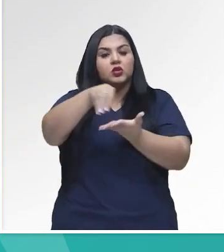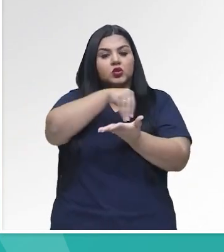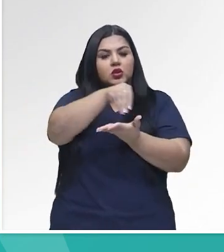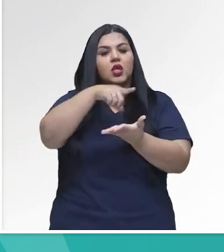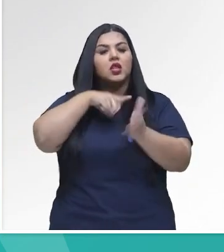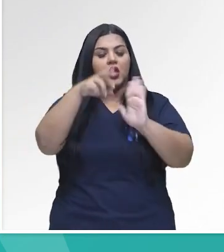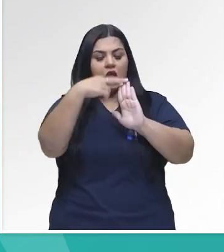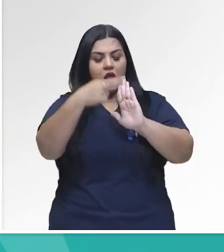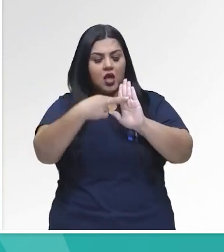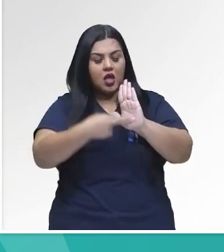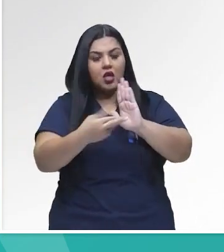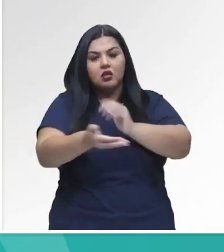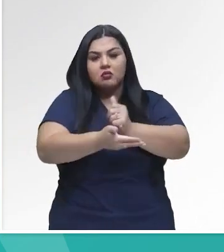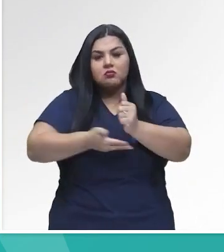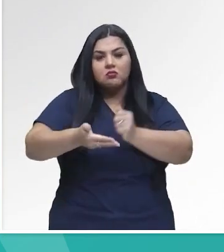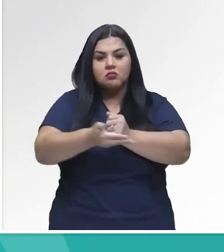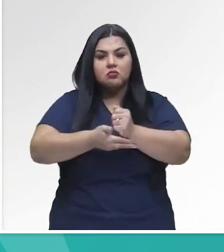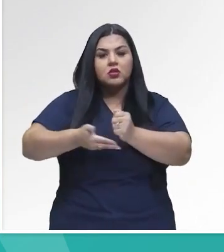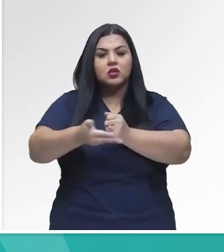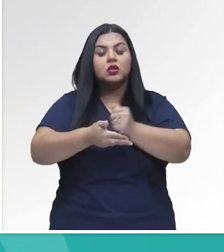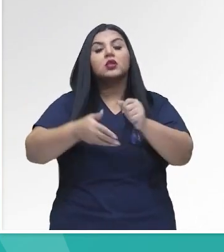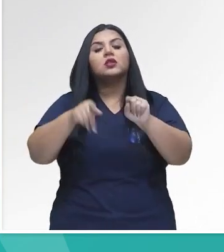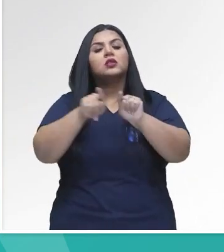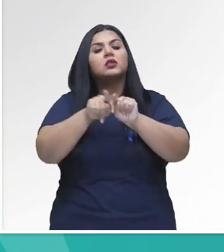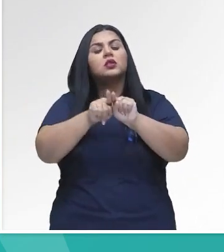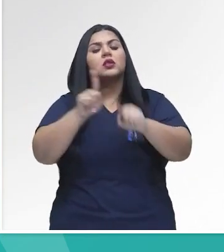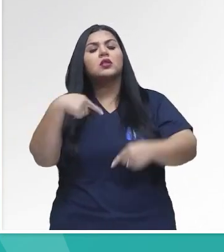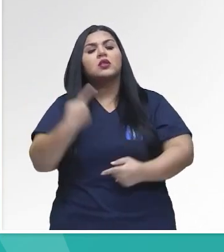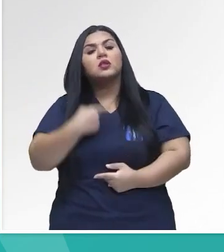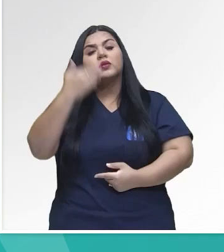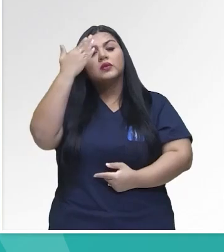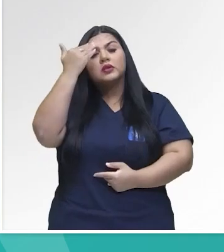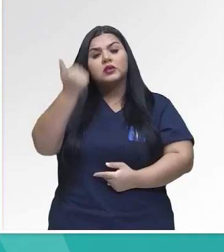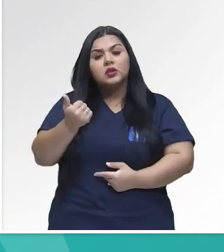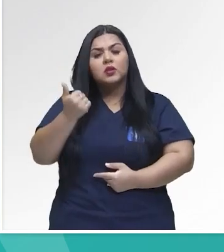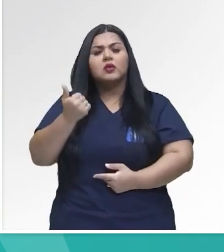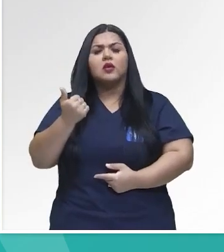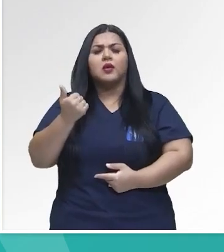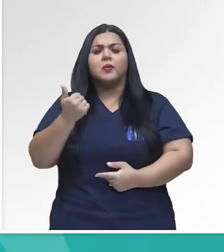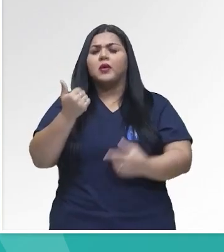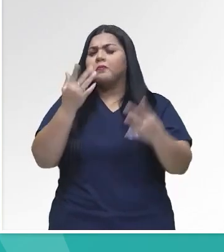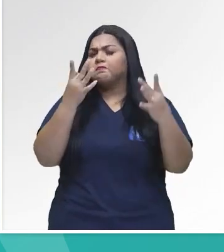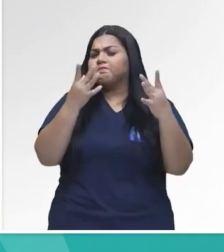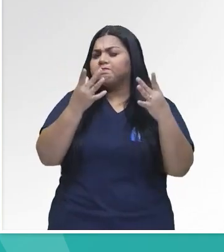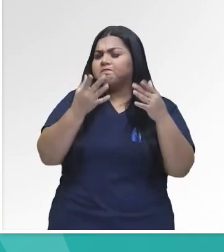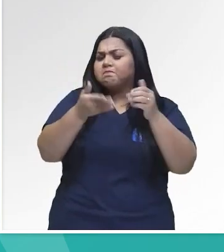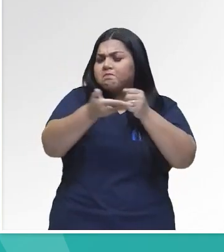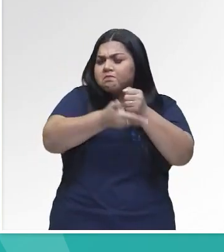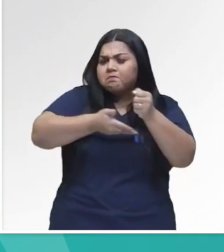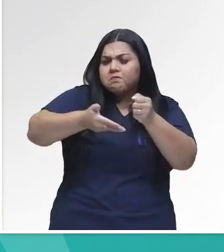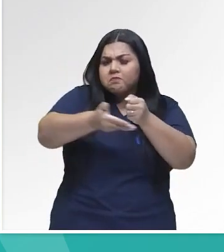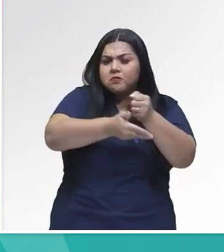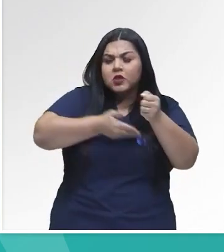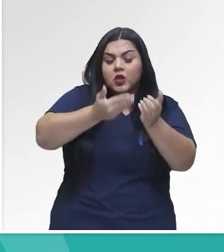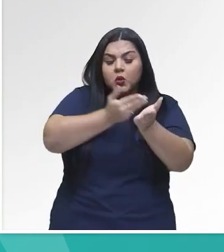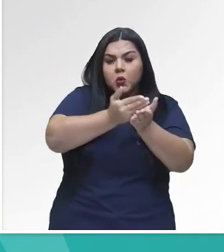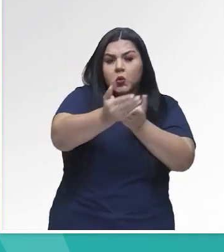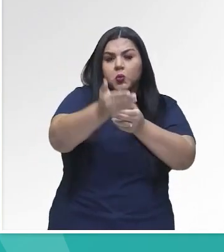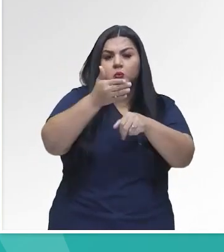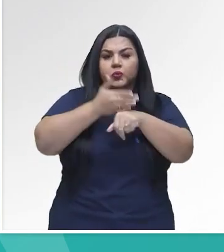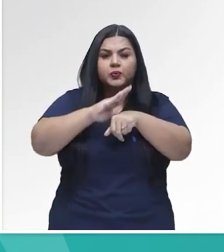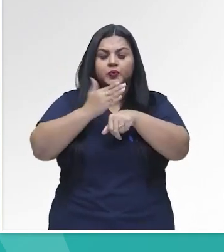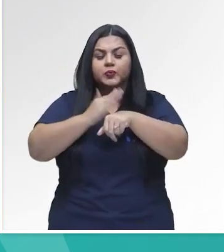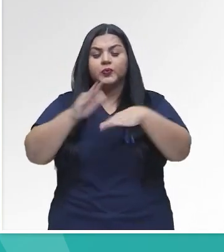regras básicas e temos que saber o mínimo dessas regras para poder iniciar a prática.